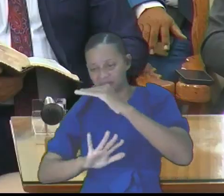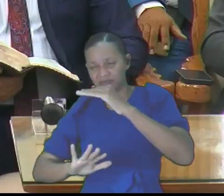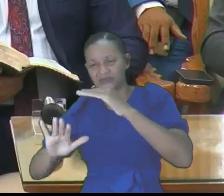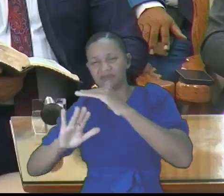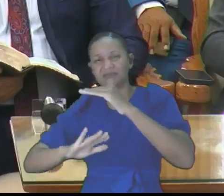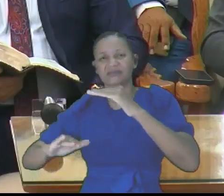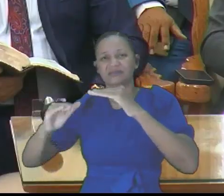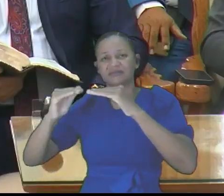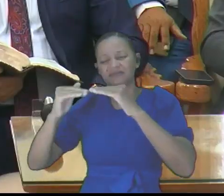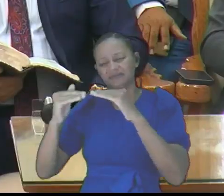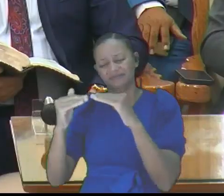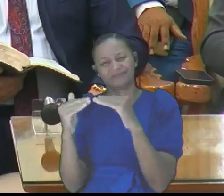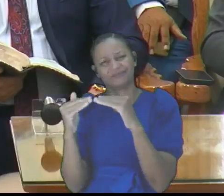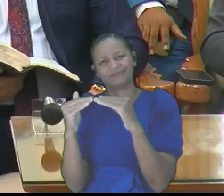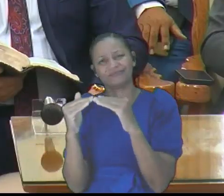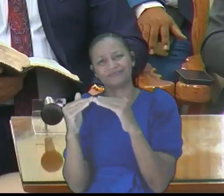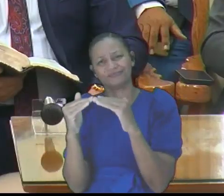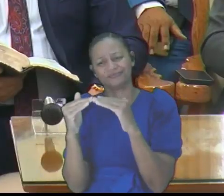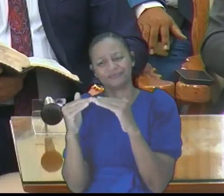mandou fazer uma coisa estranha.